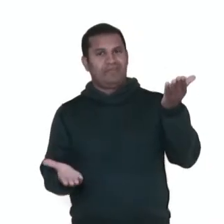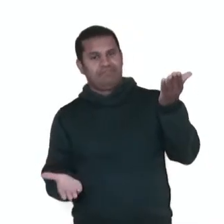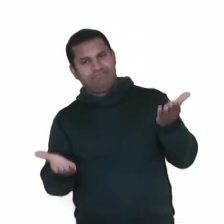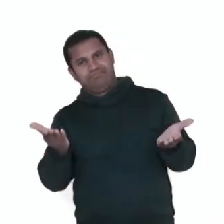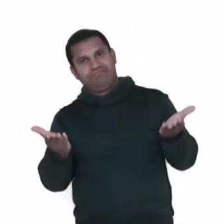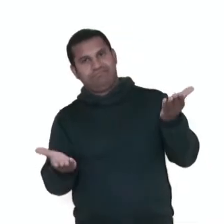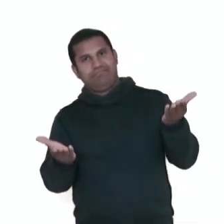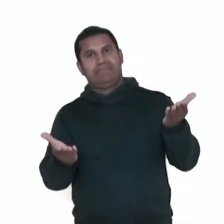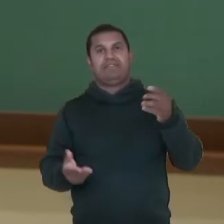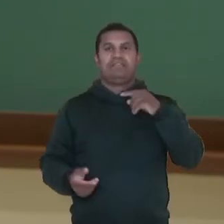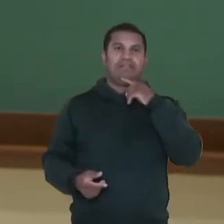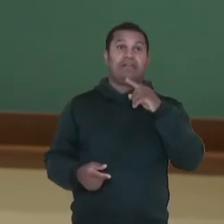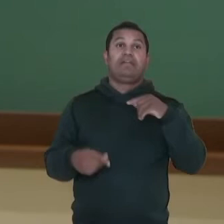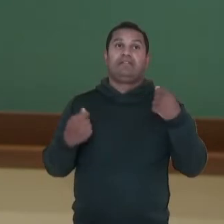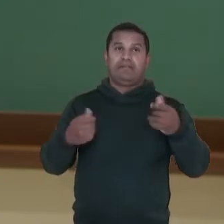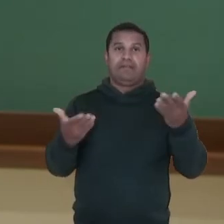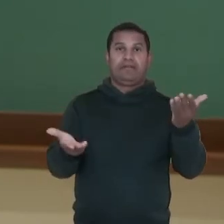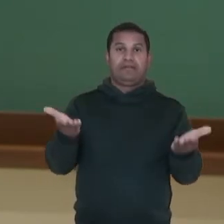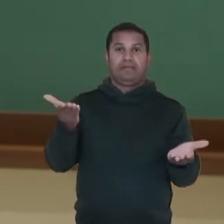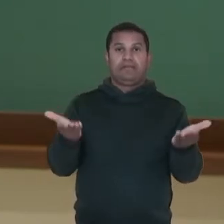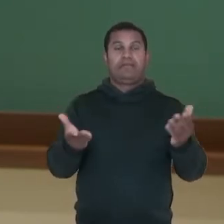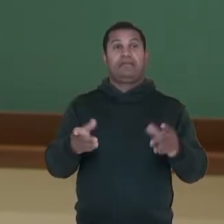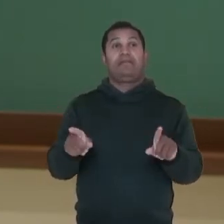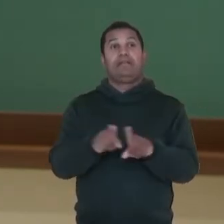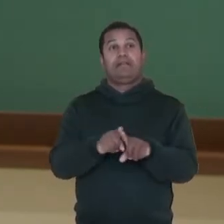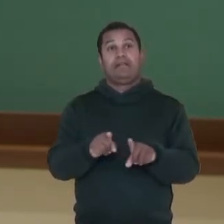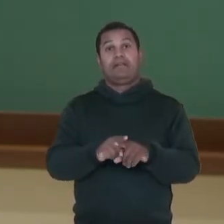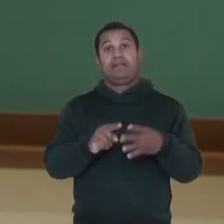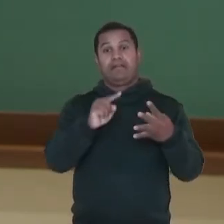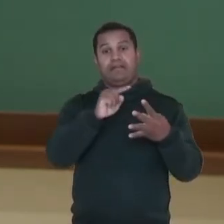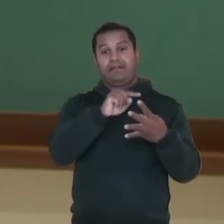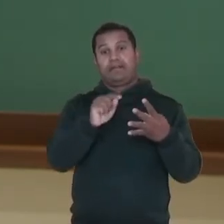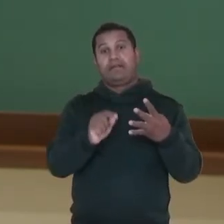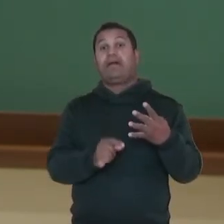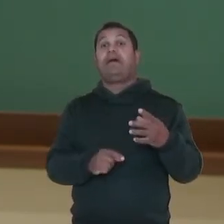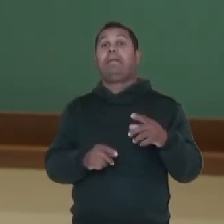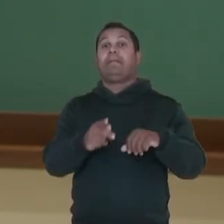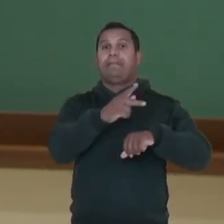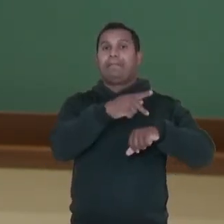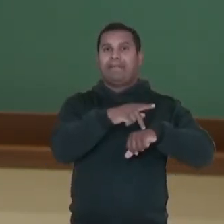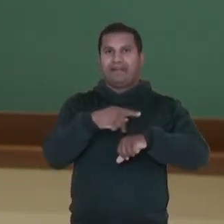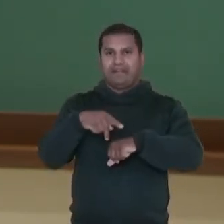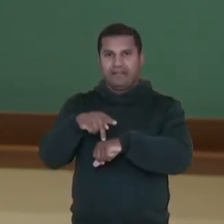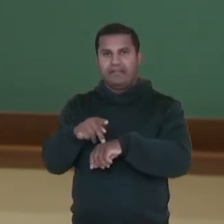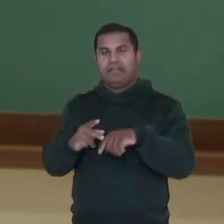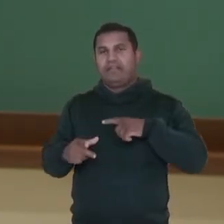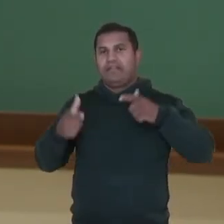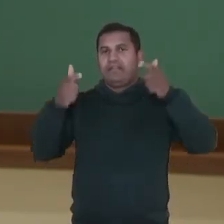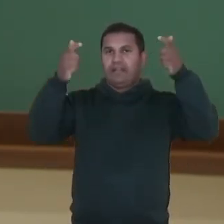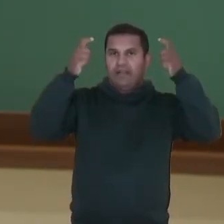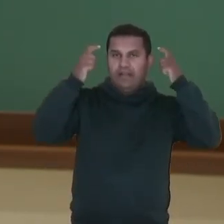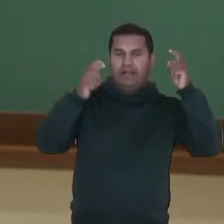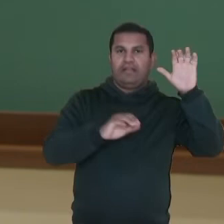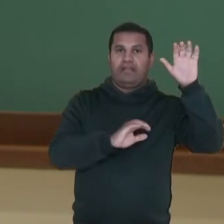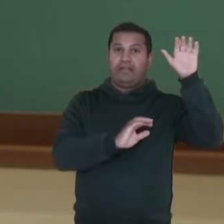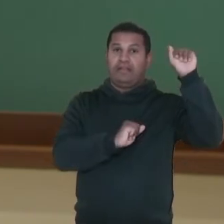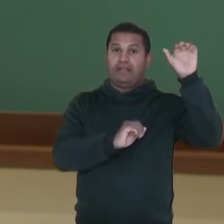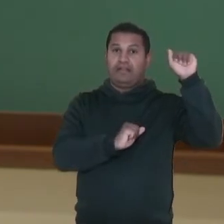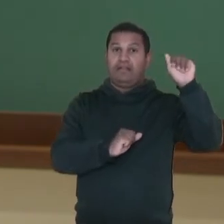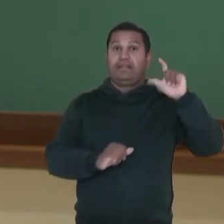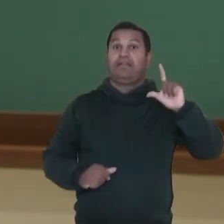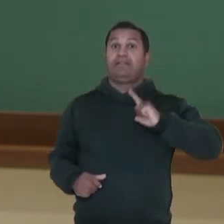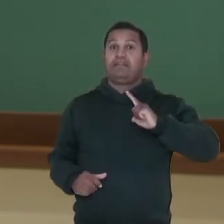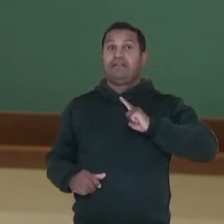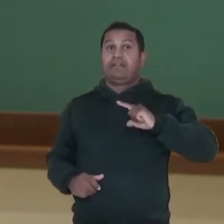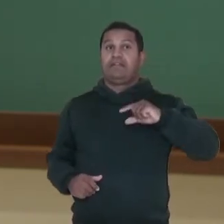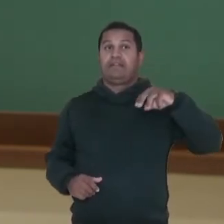aí nós vamos ter os tipos de mercantilismo, né? As características específicas de cada monarquia. Na Espanha prevaleceu o metalismo. Por quê?